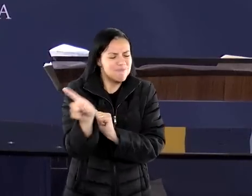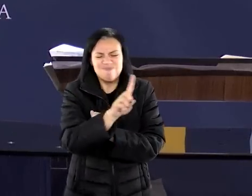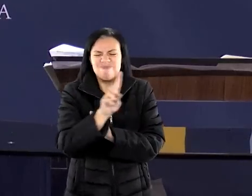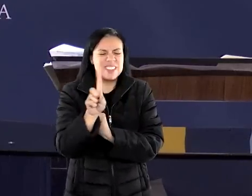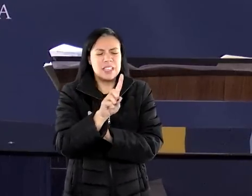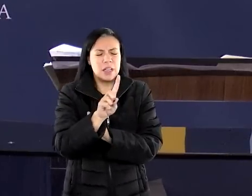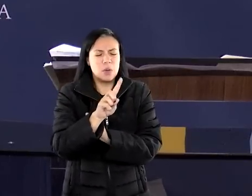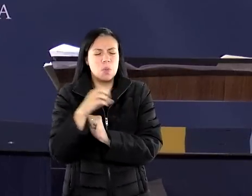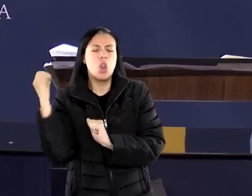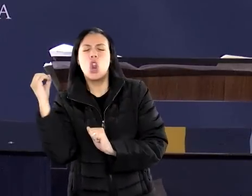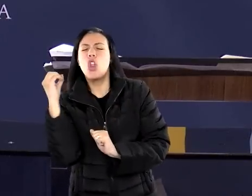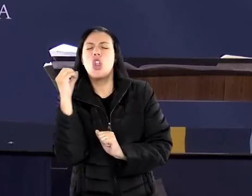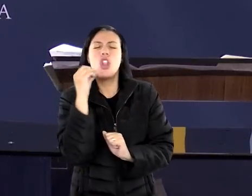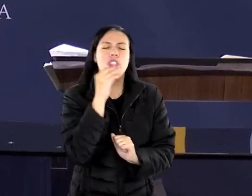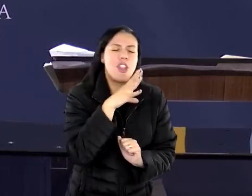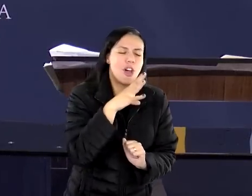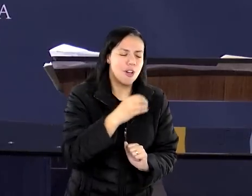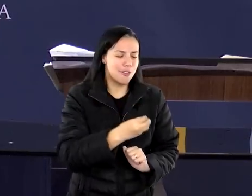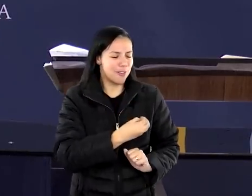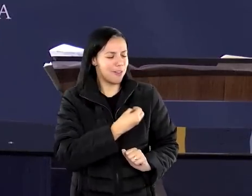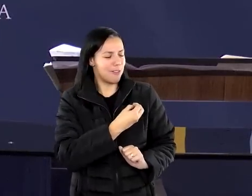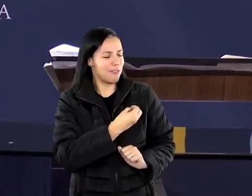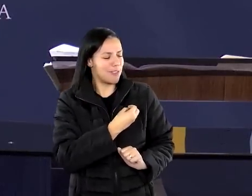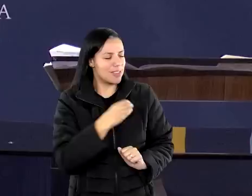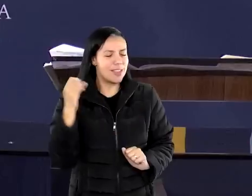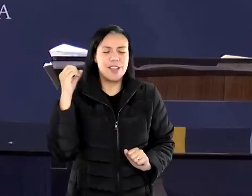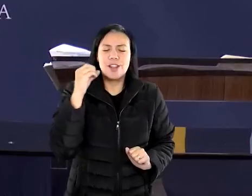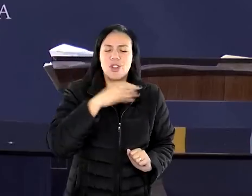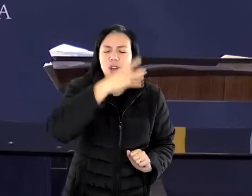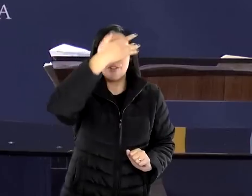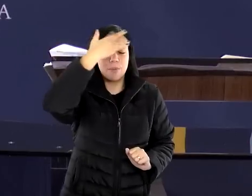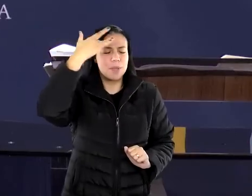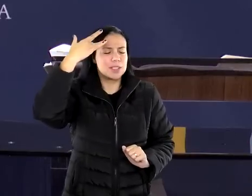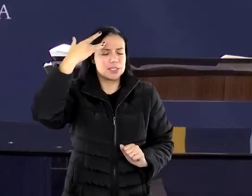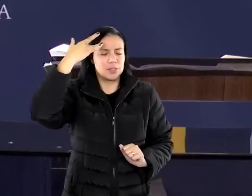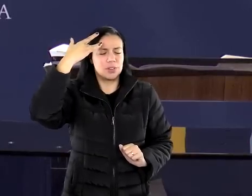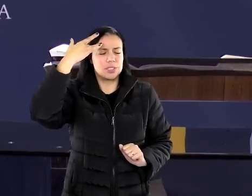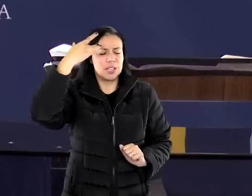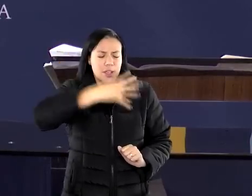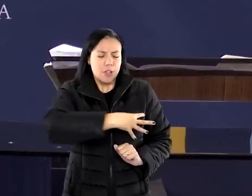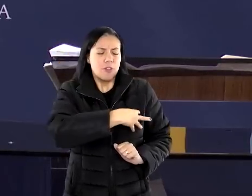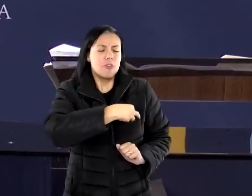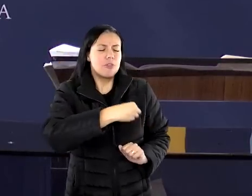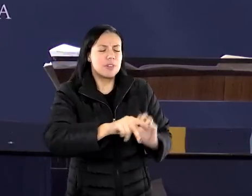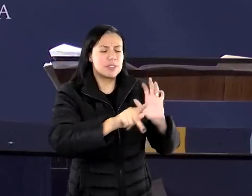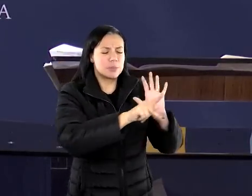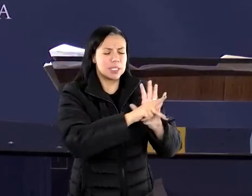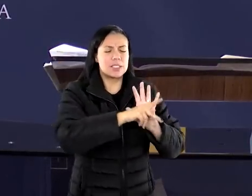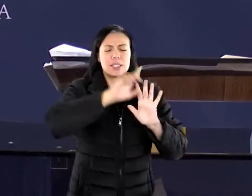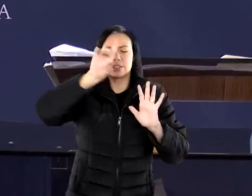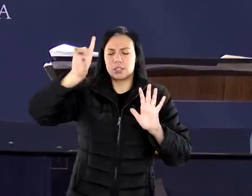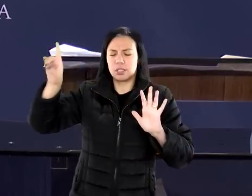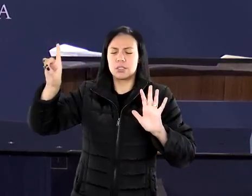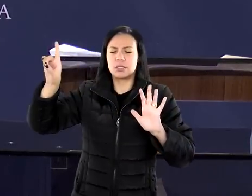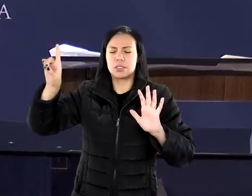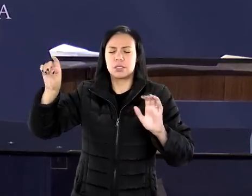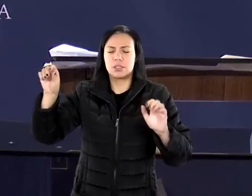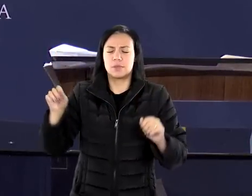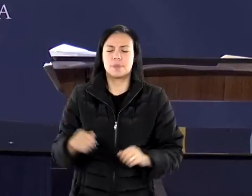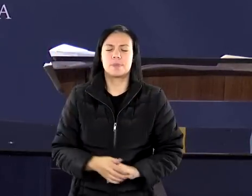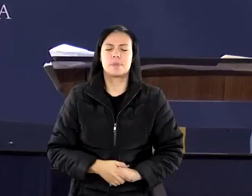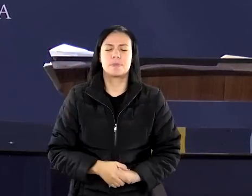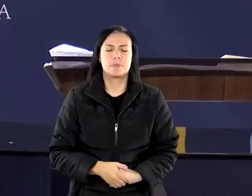nova criatura, de sermos os Teus filhos, de sermos concidadãos da cidade eterna.